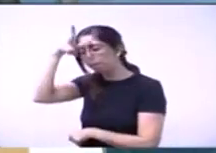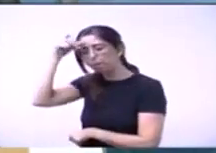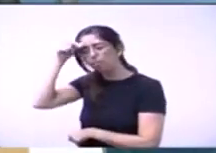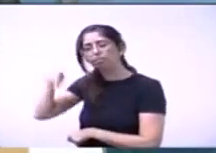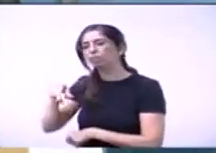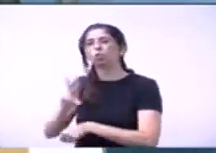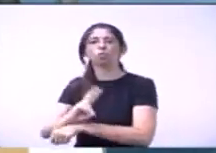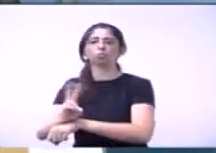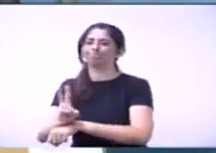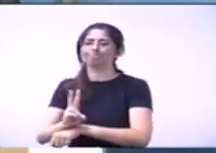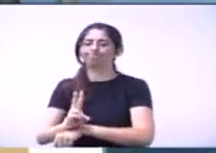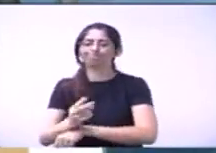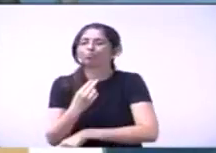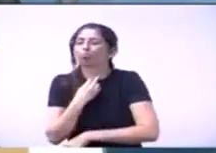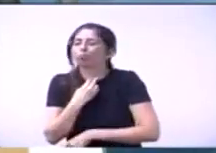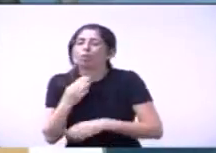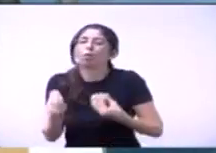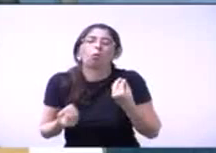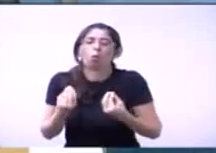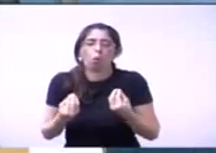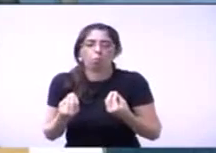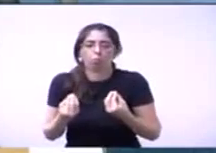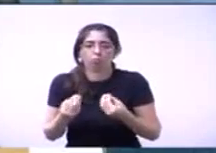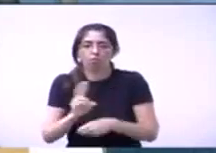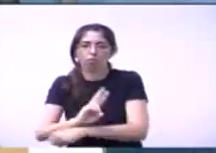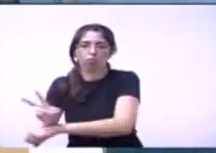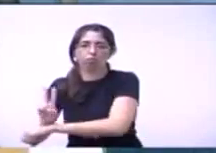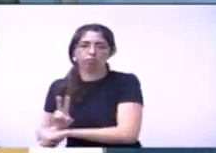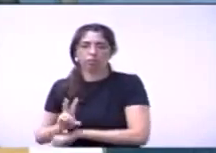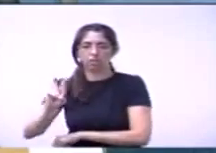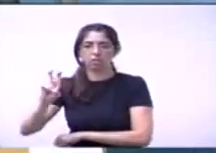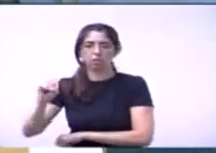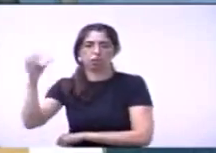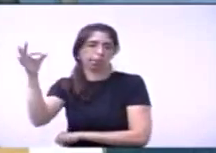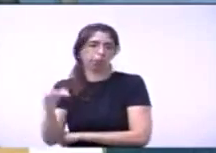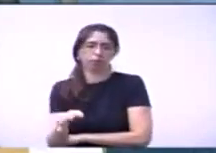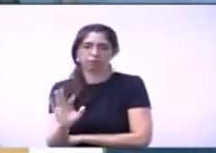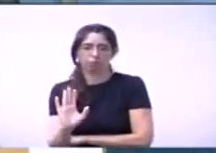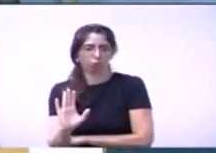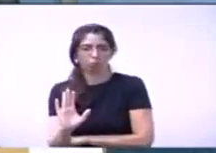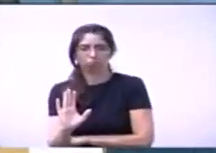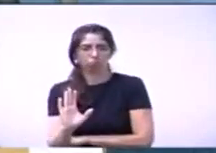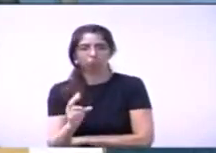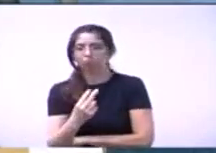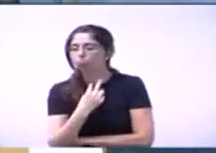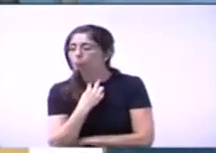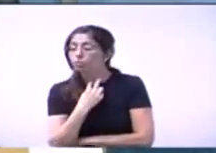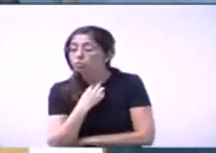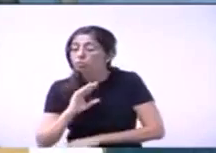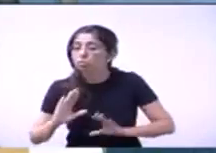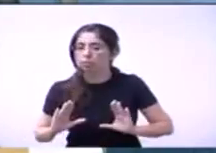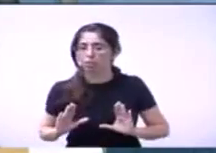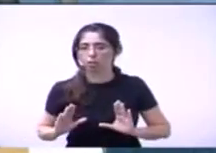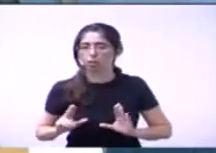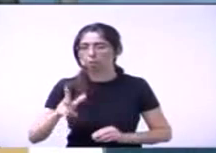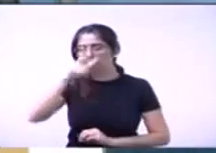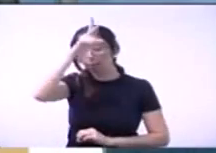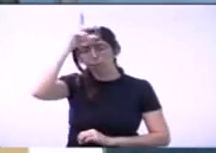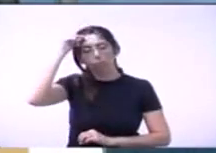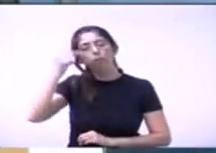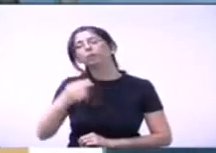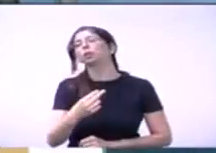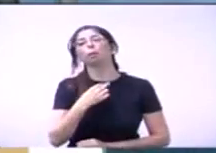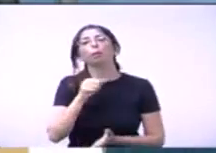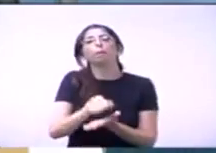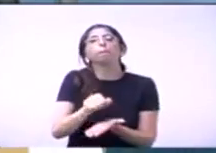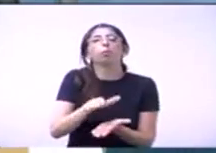não 50% da população de Paulínia e também não pode aplicar a